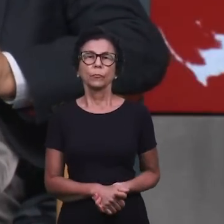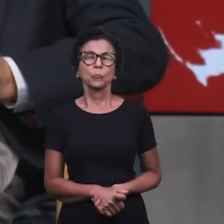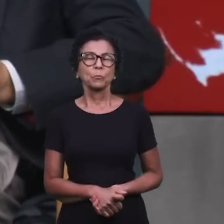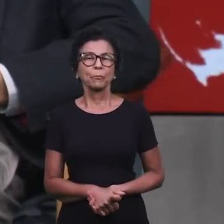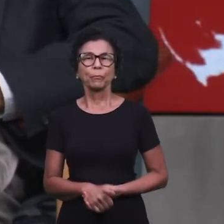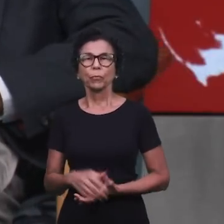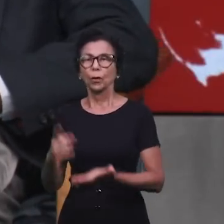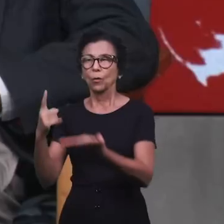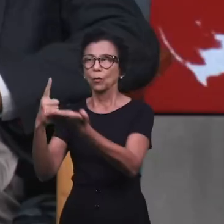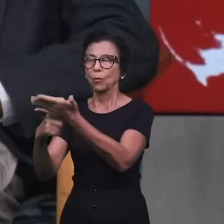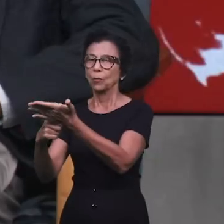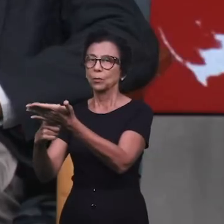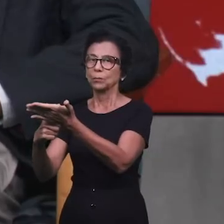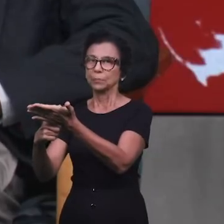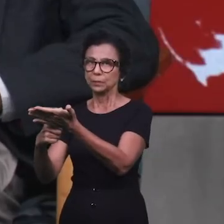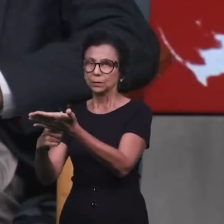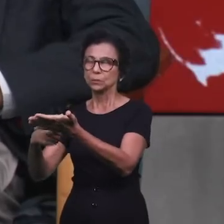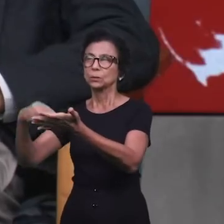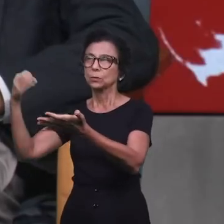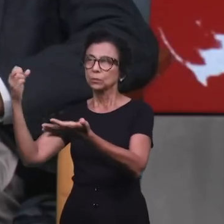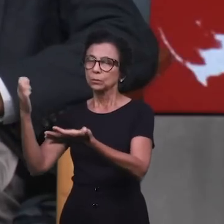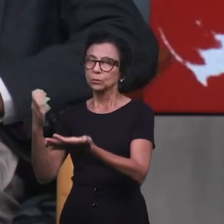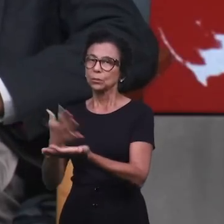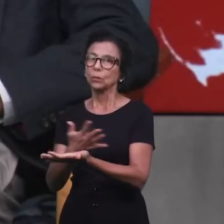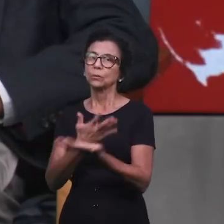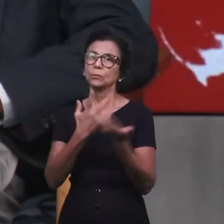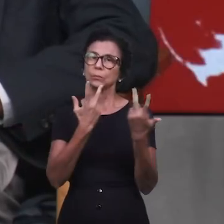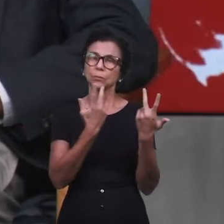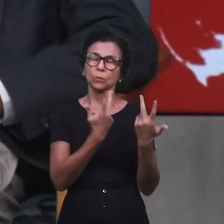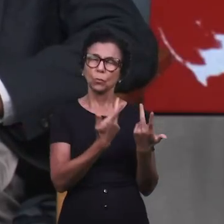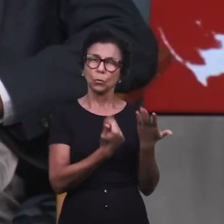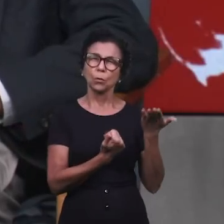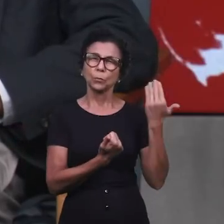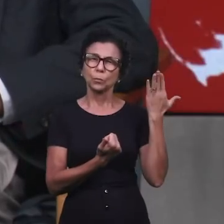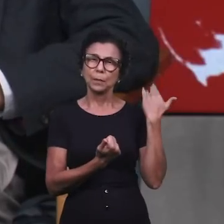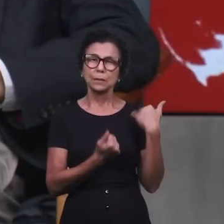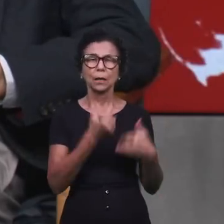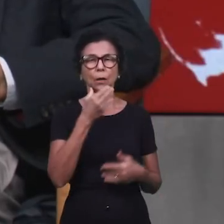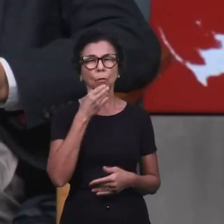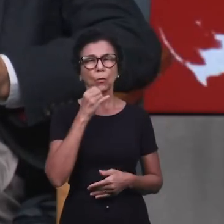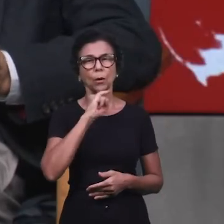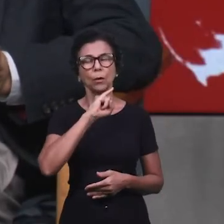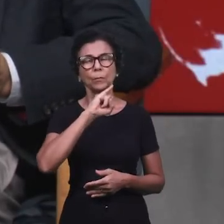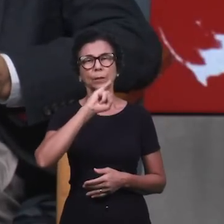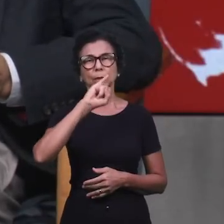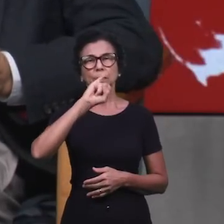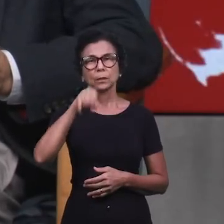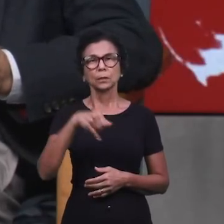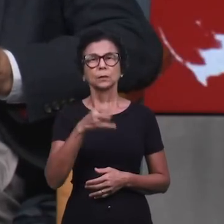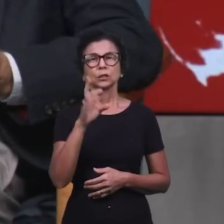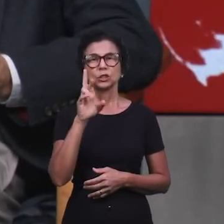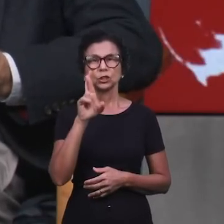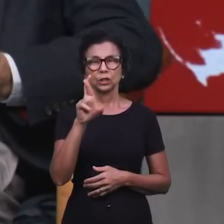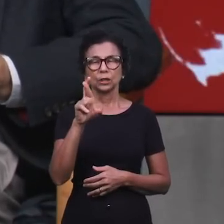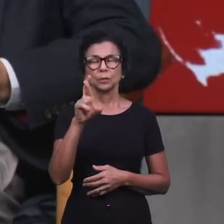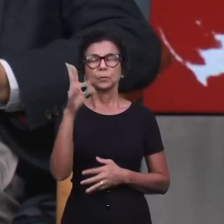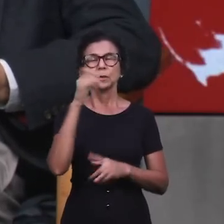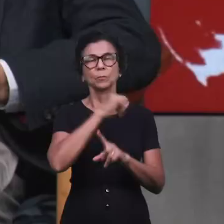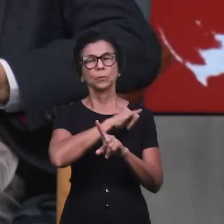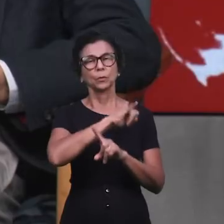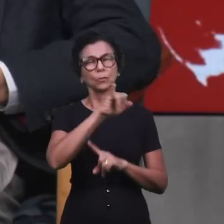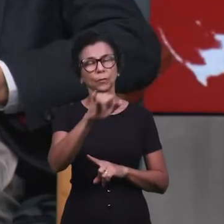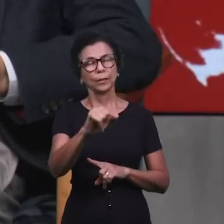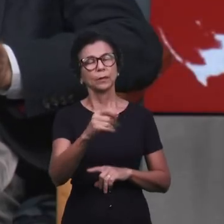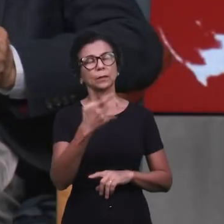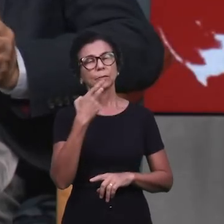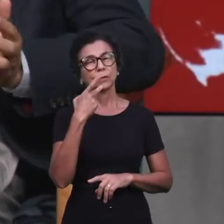uma nova aliança, como o profeta Jeremias havia dito: eis que farei uma nova